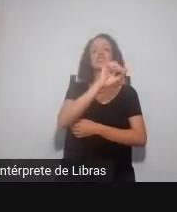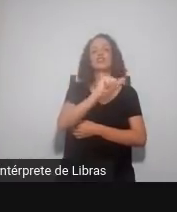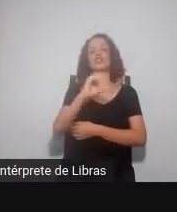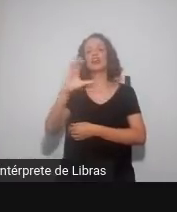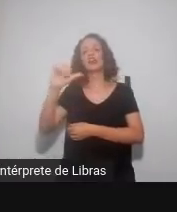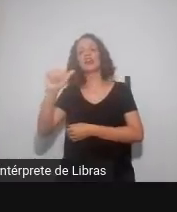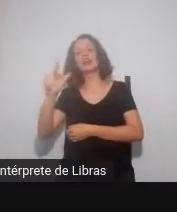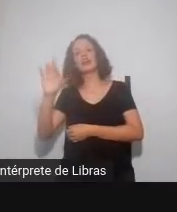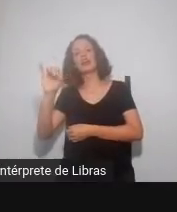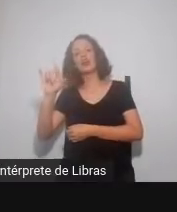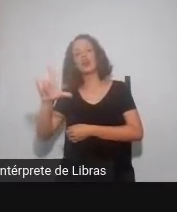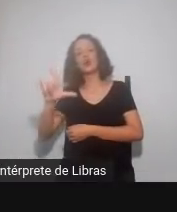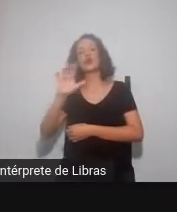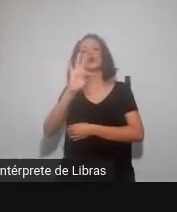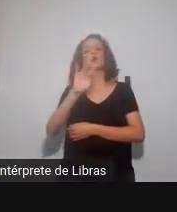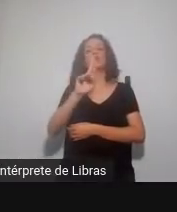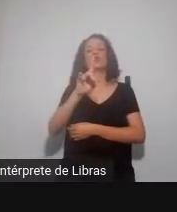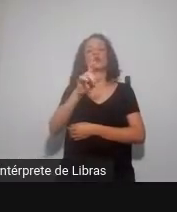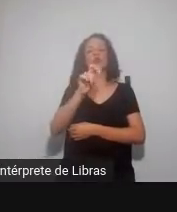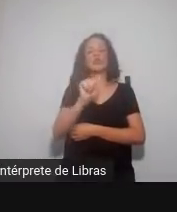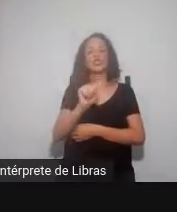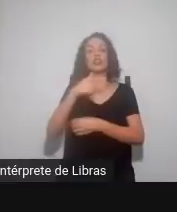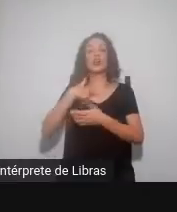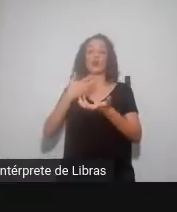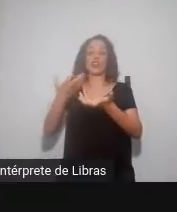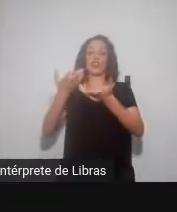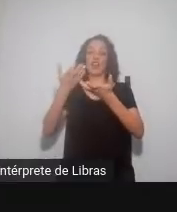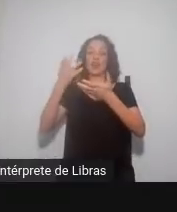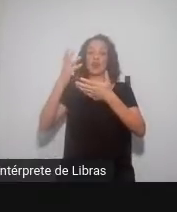representá-las bem nesse relato.